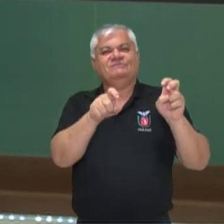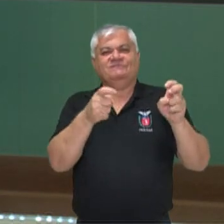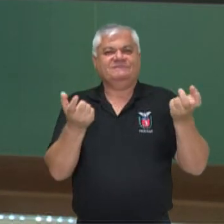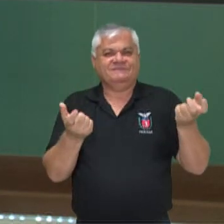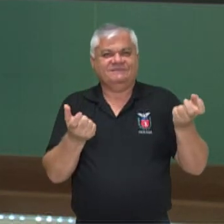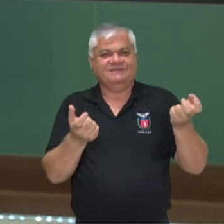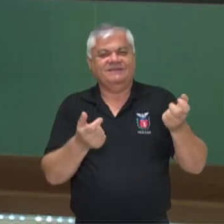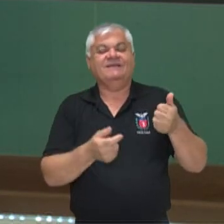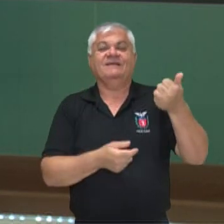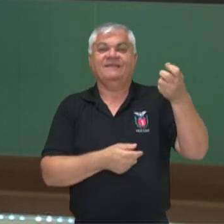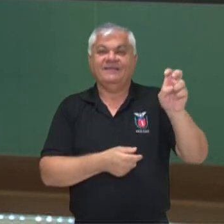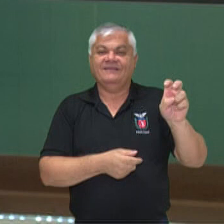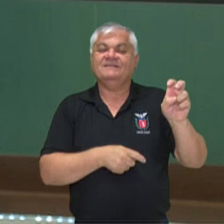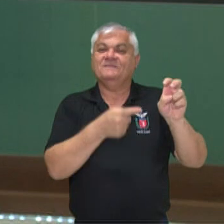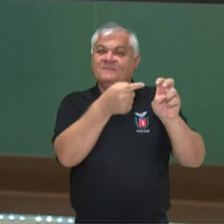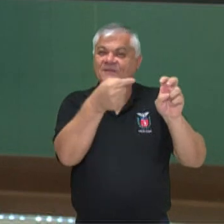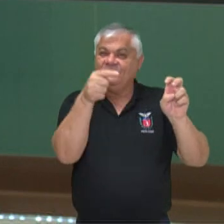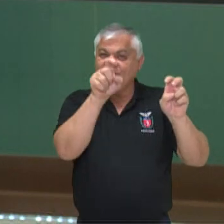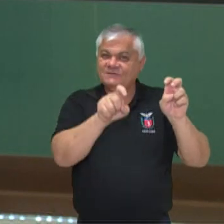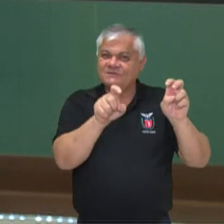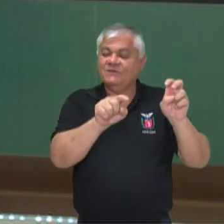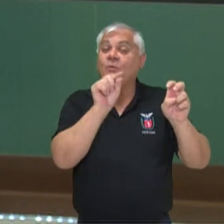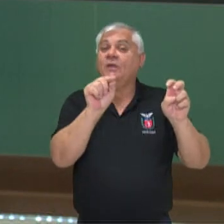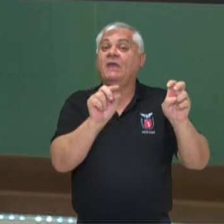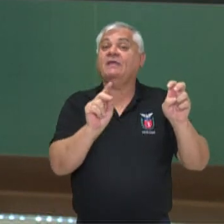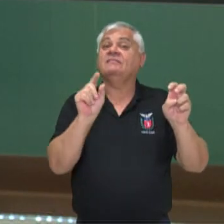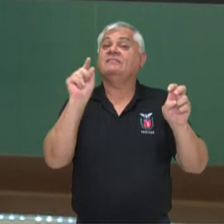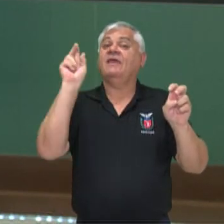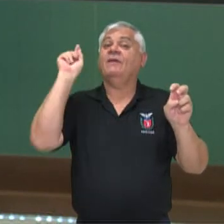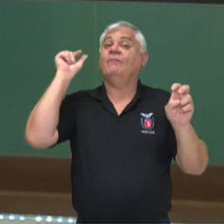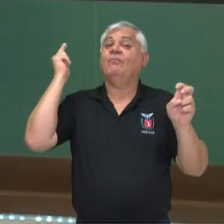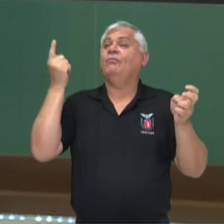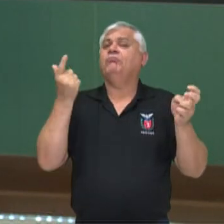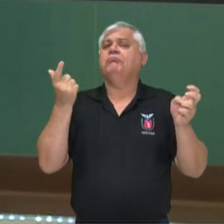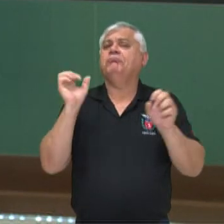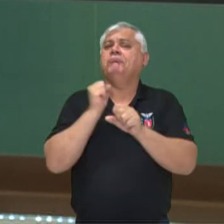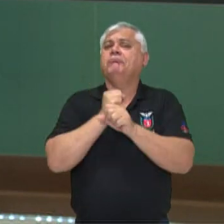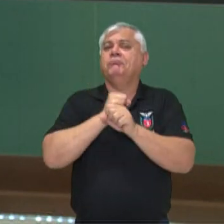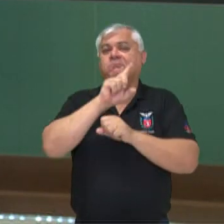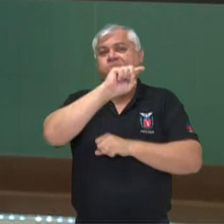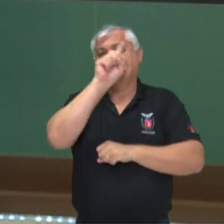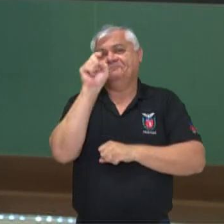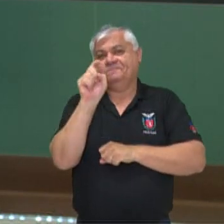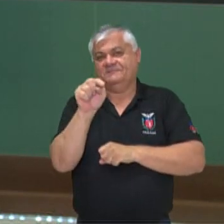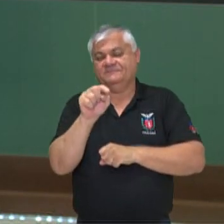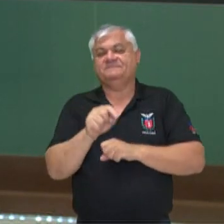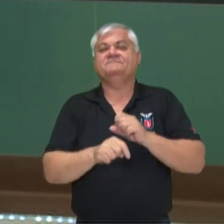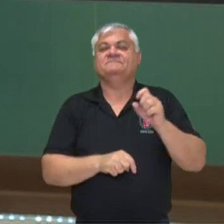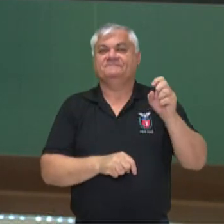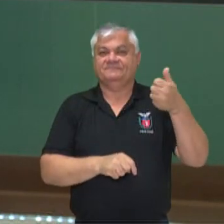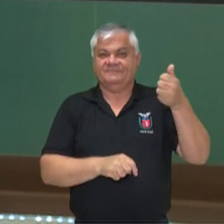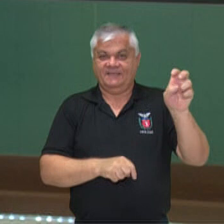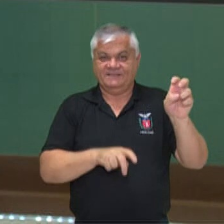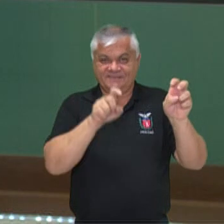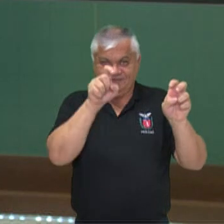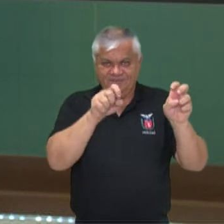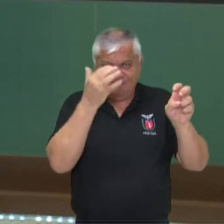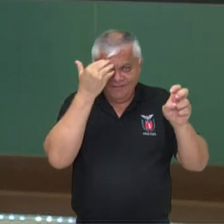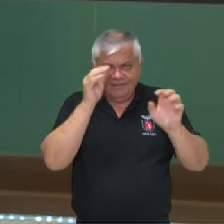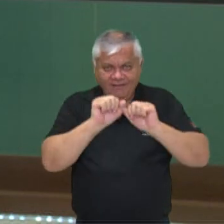hoje, menos X. X o que que é? É quantos anos lá atrás, ok? Faz sentido isso na tua